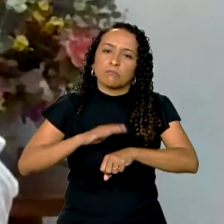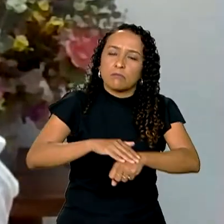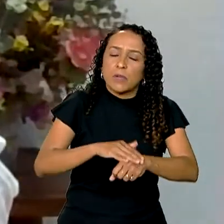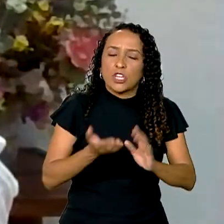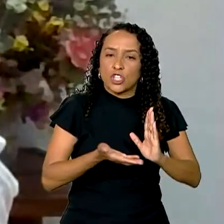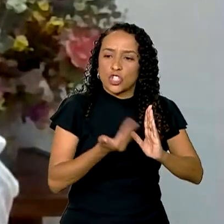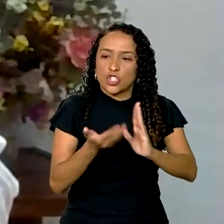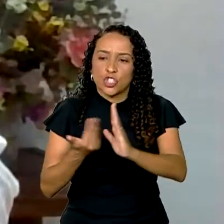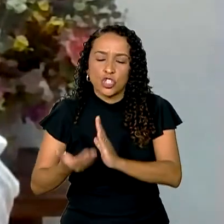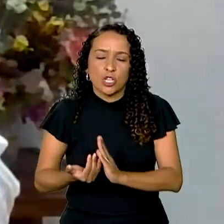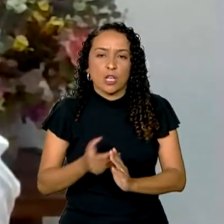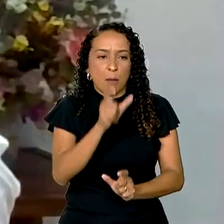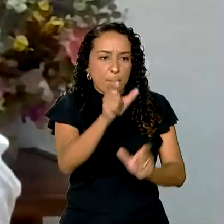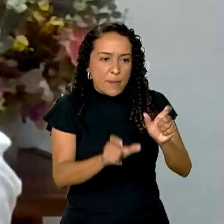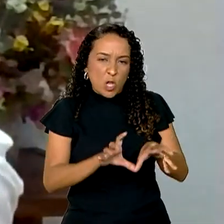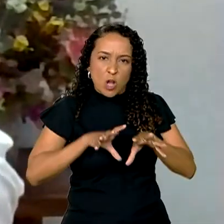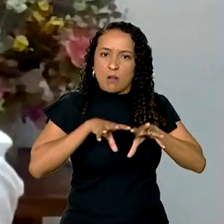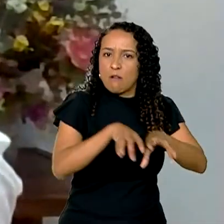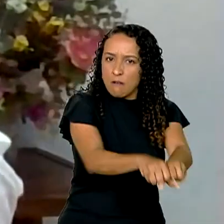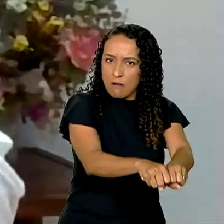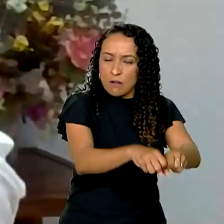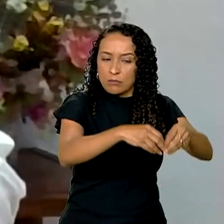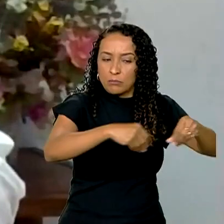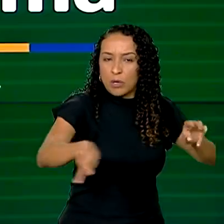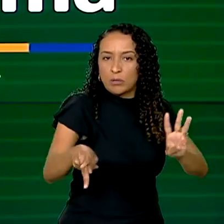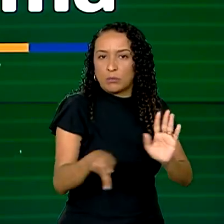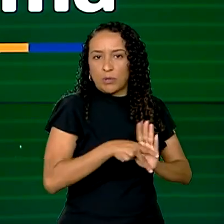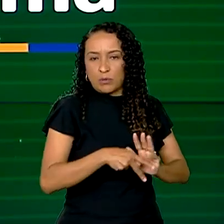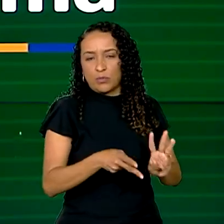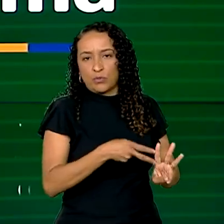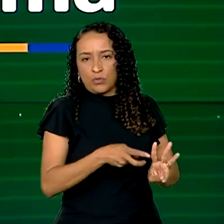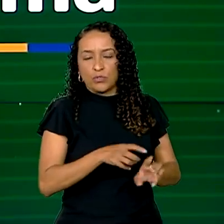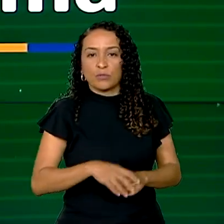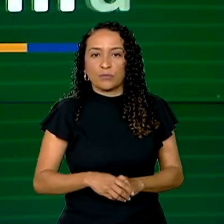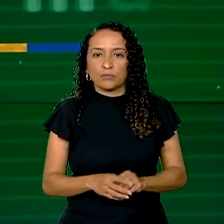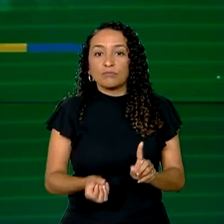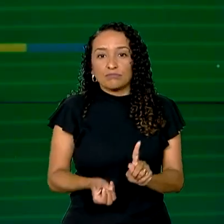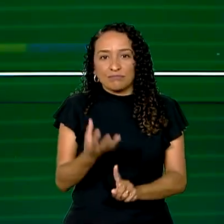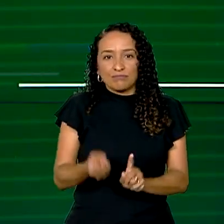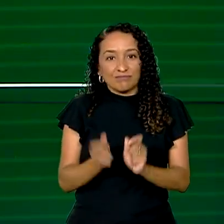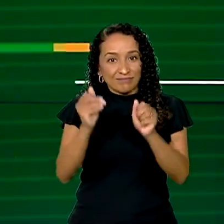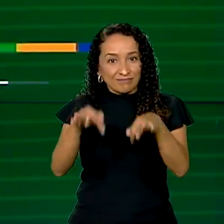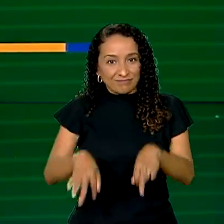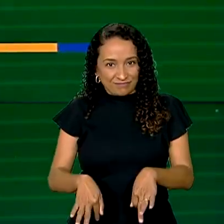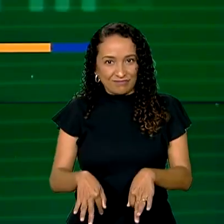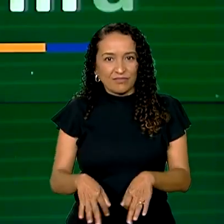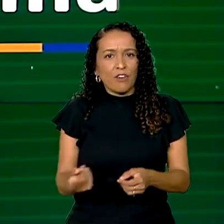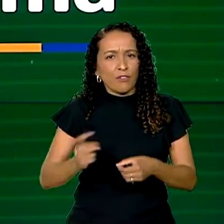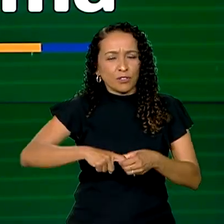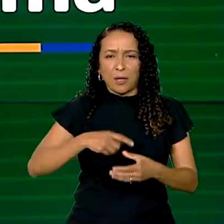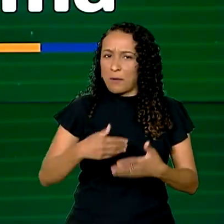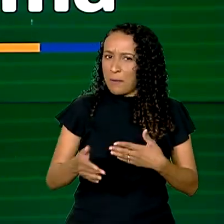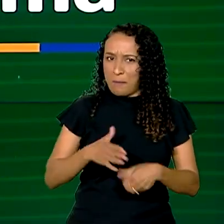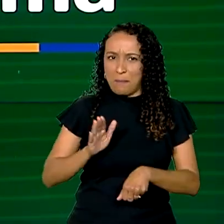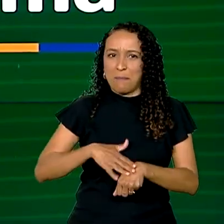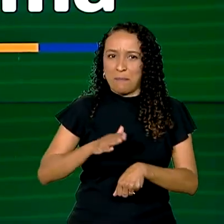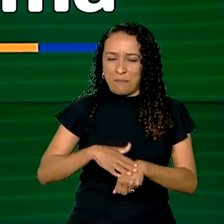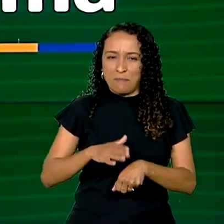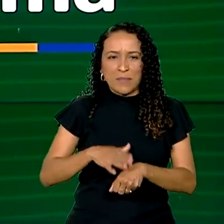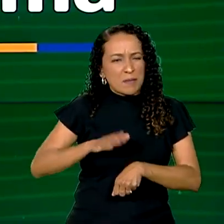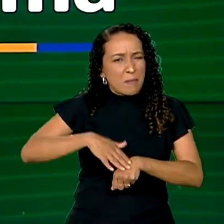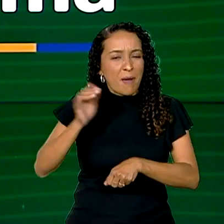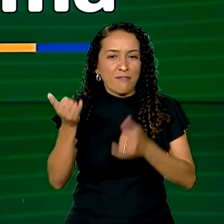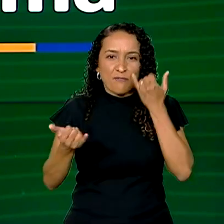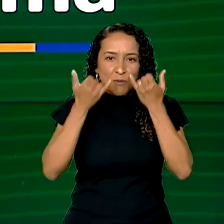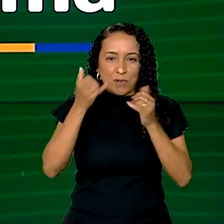ou seja, a retirada de invasores em terras indígenas. O Gov Informa fica por aqui. Nós podemos voltar a qualquer momento com